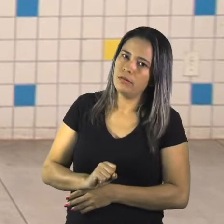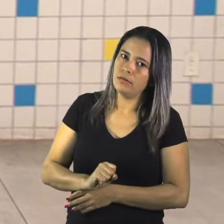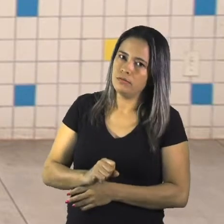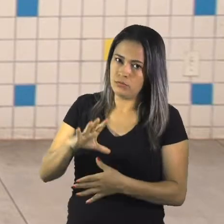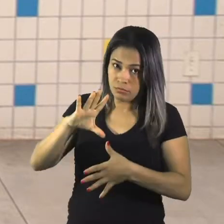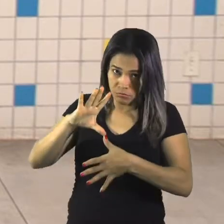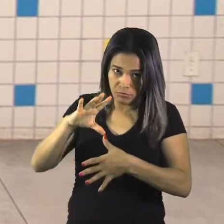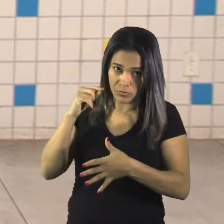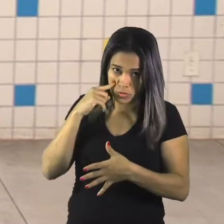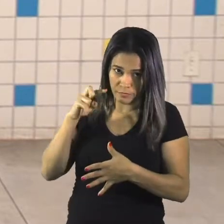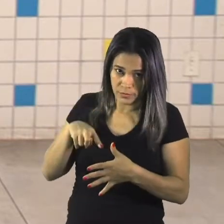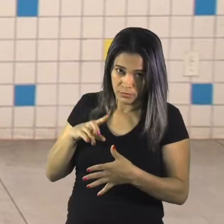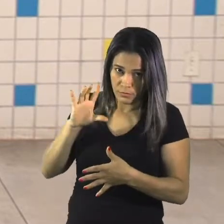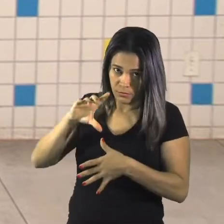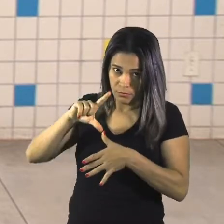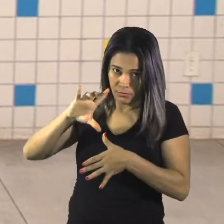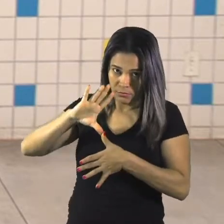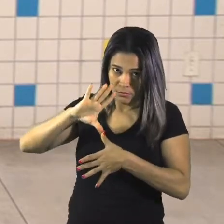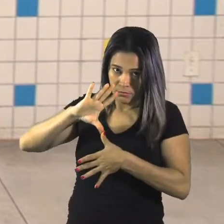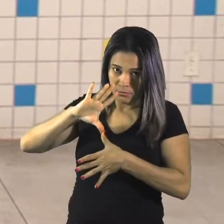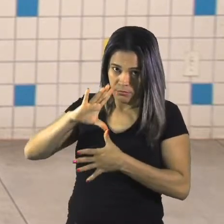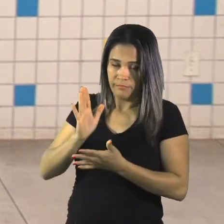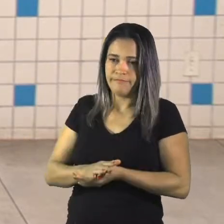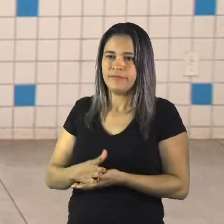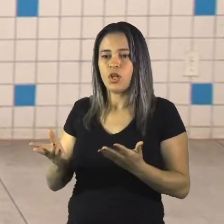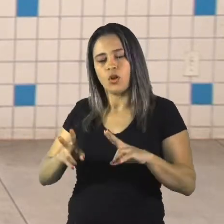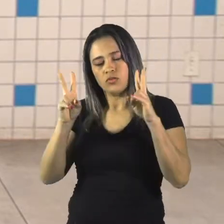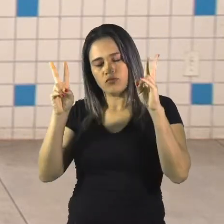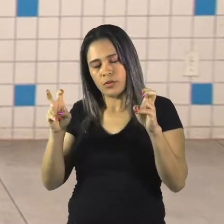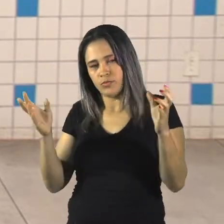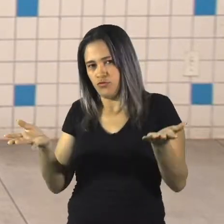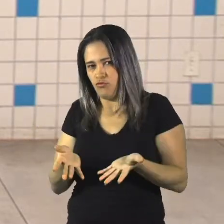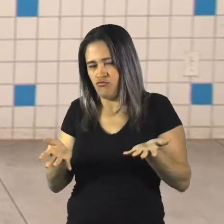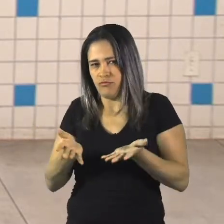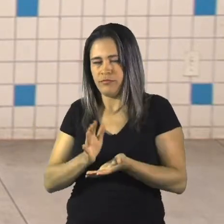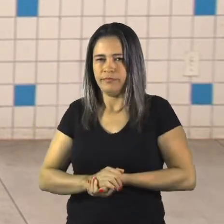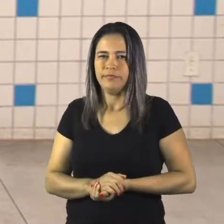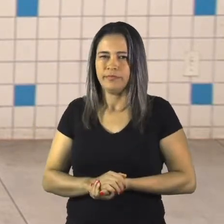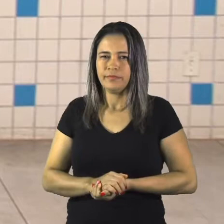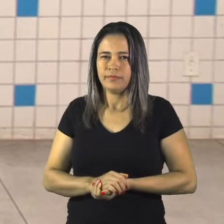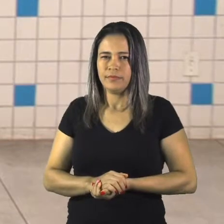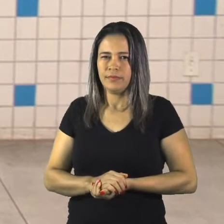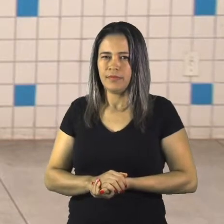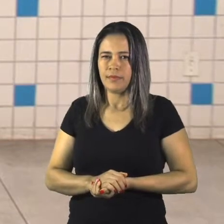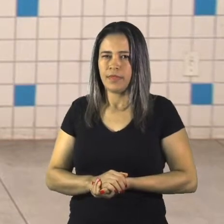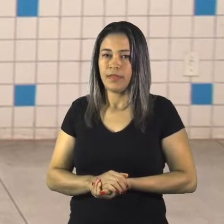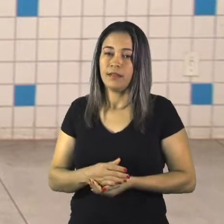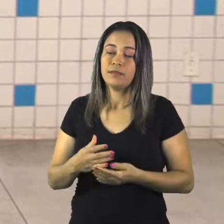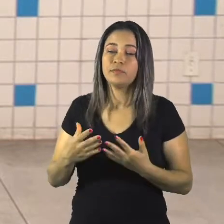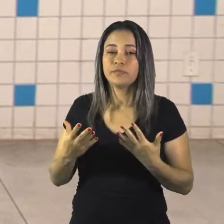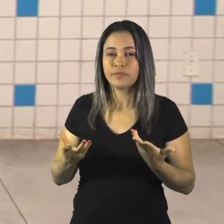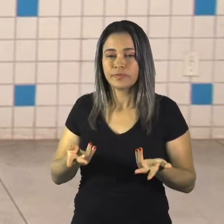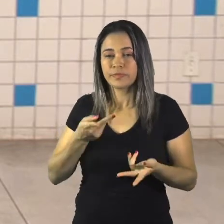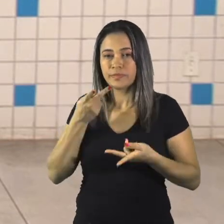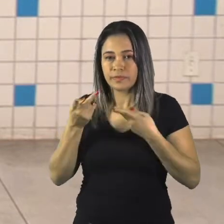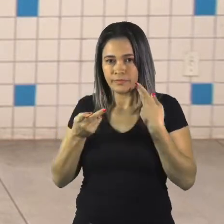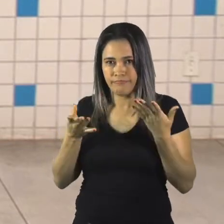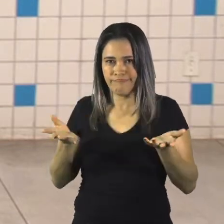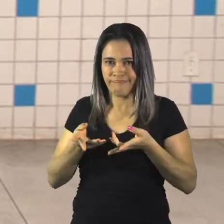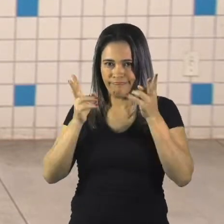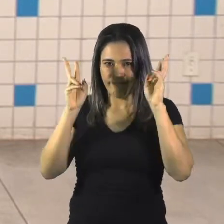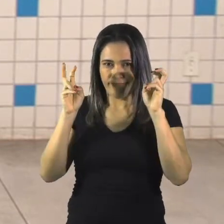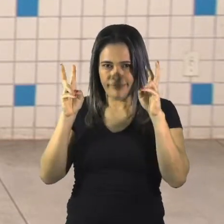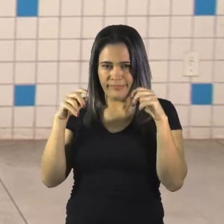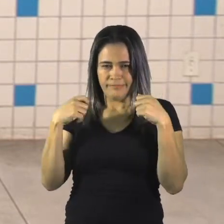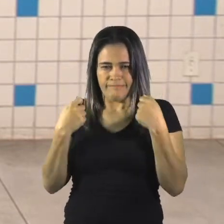né? Então vamos lá ao nosso assunto de hoje, beleza? Para que a gente fale do nosso assunto de hoje, eu